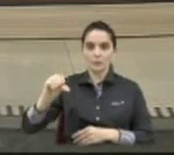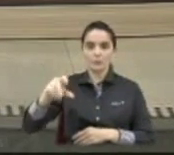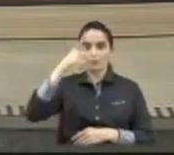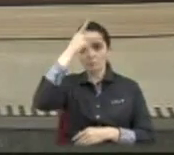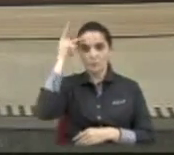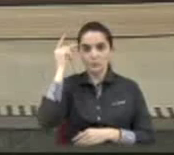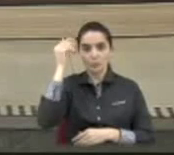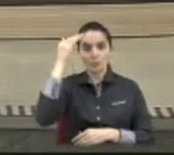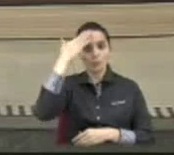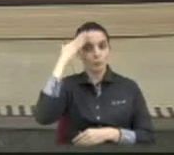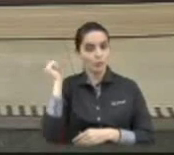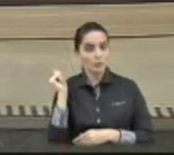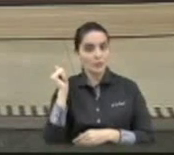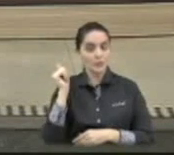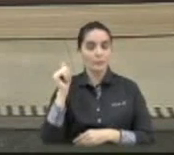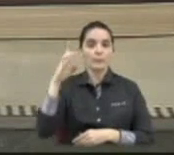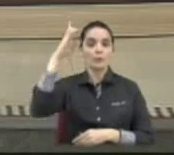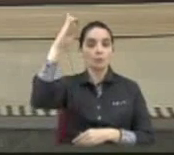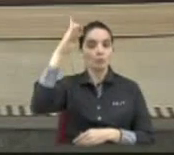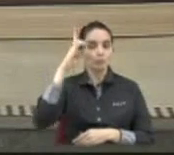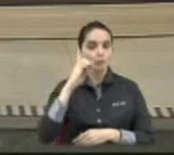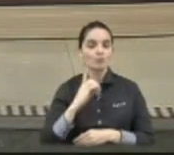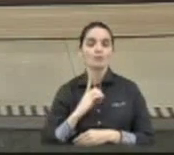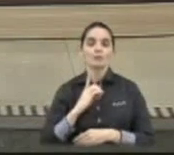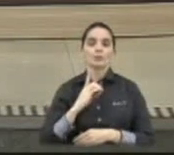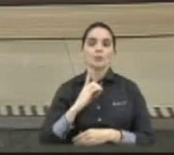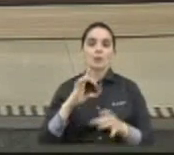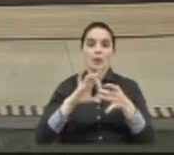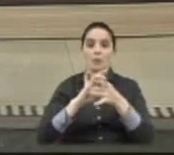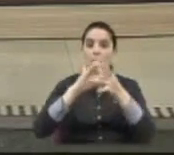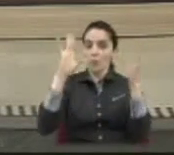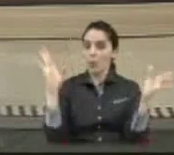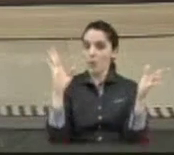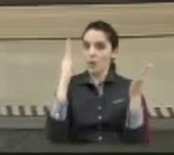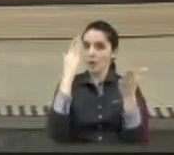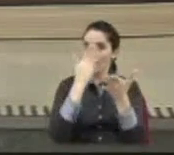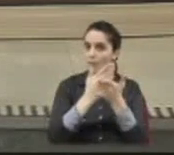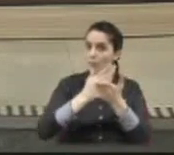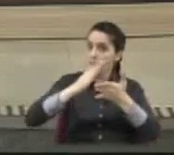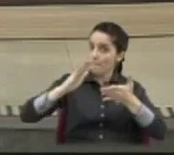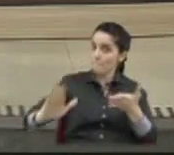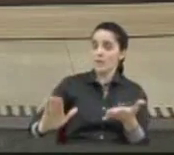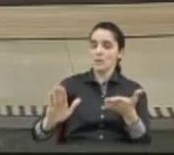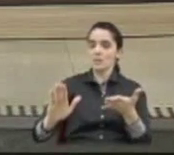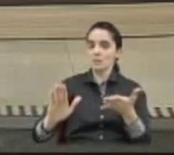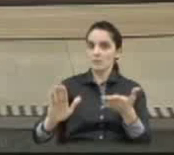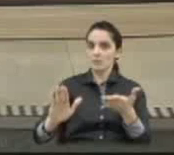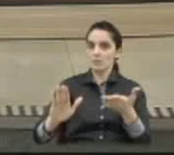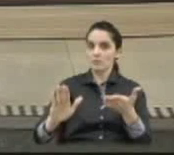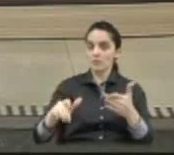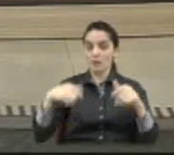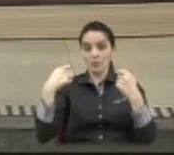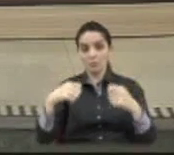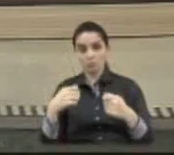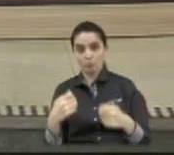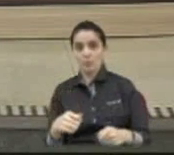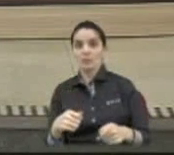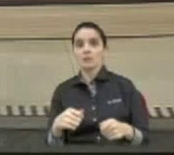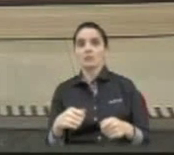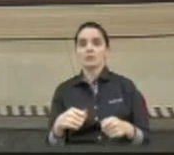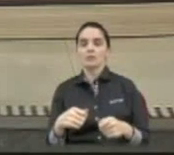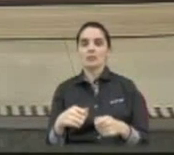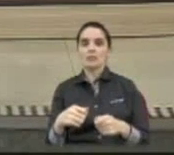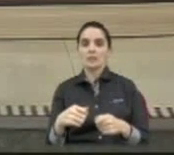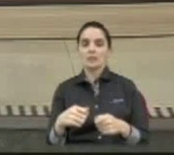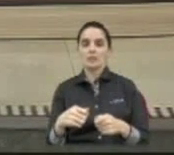11.977/2009, visando dar ciência ao público do direito de pleitear, em determinadas hipóteses, a